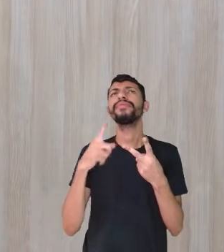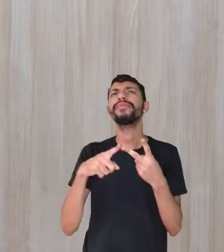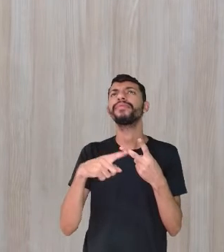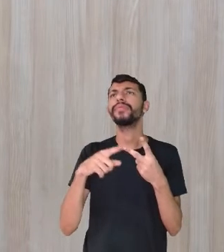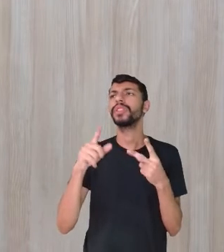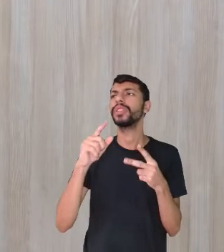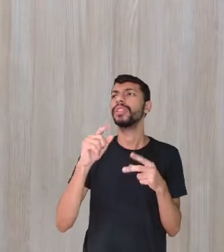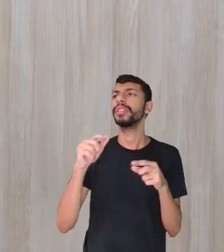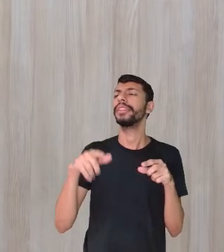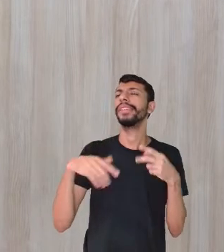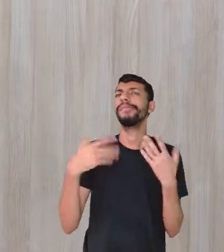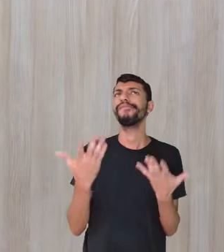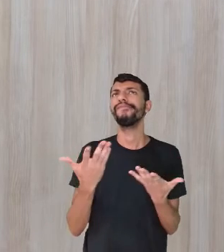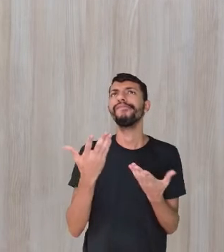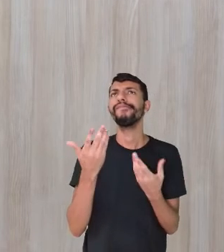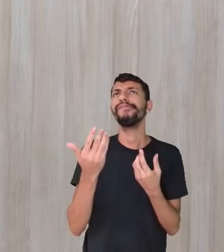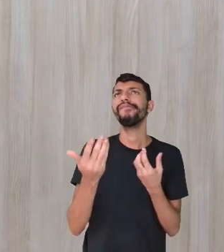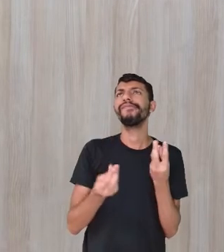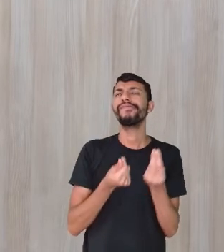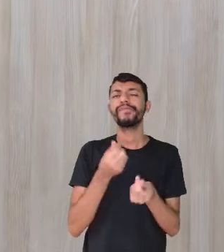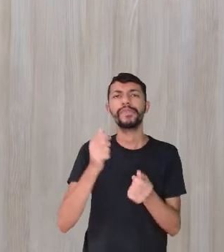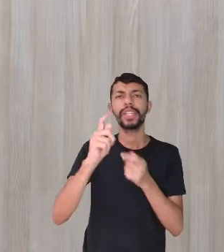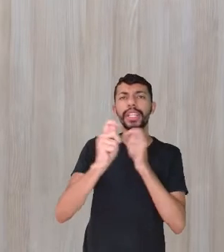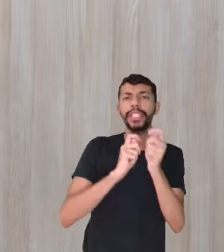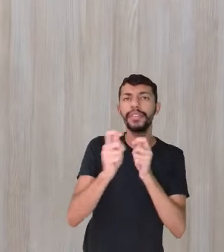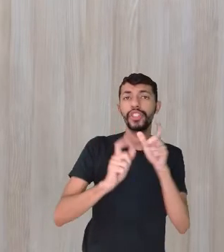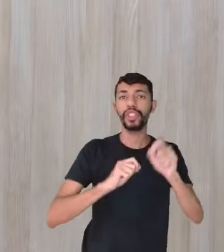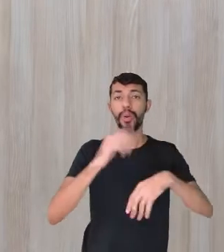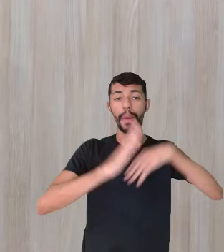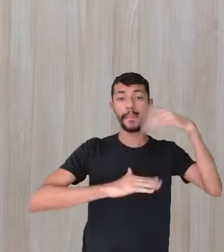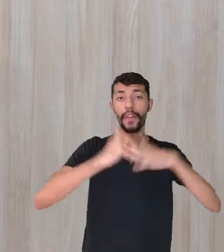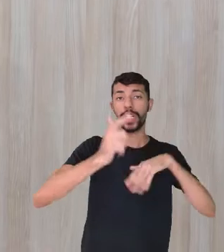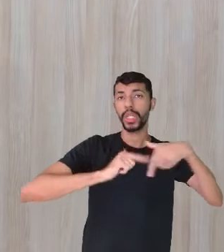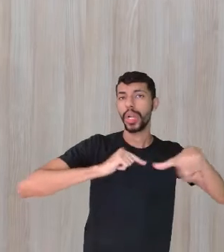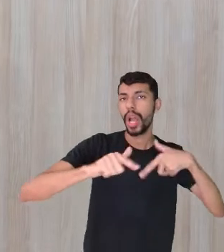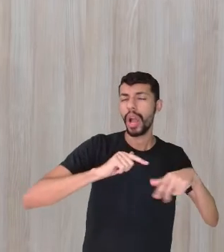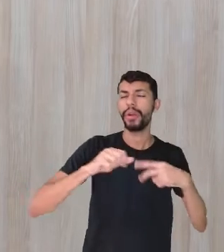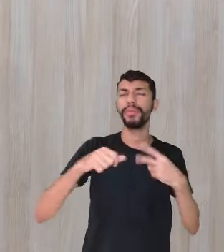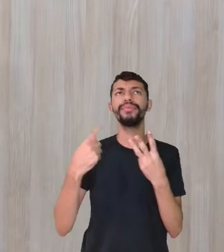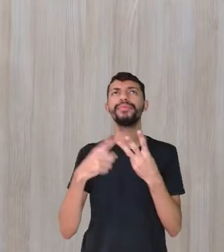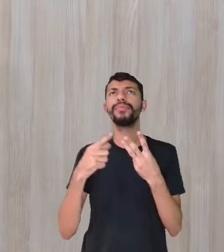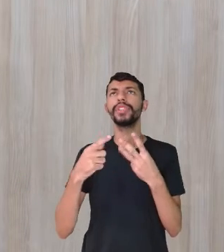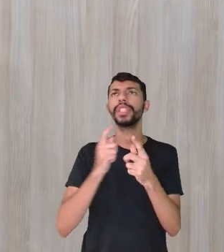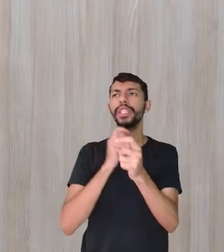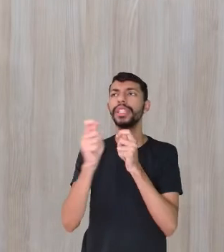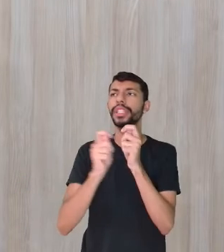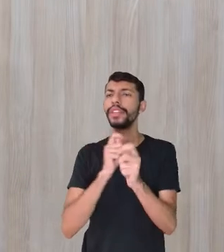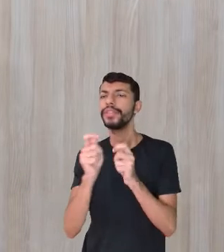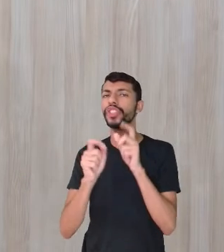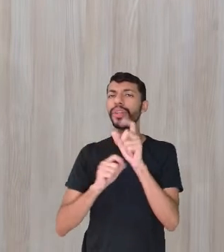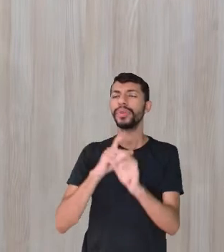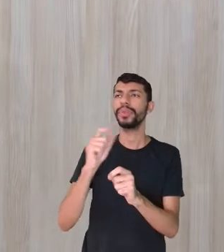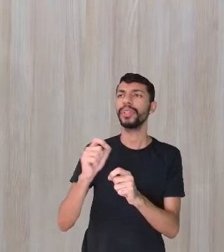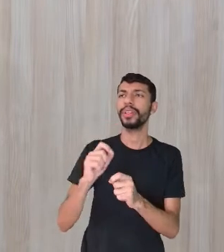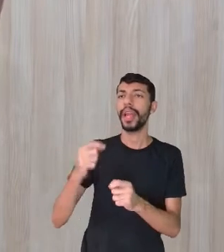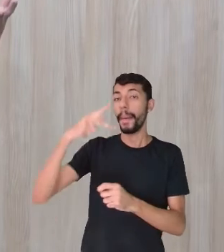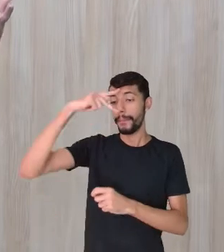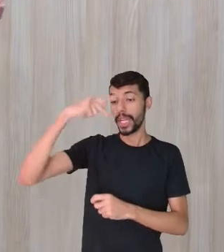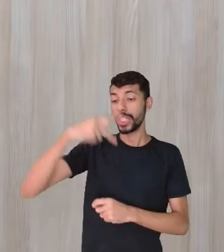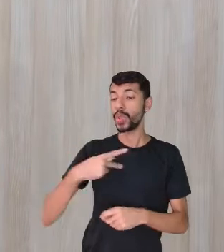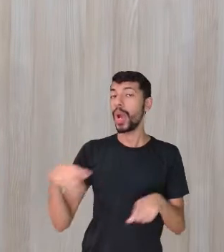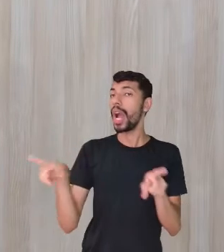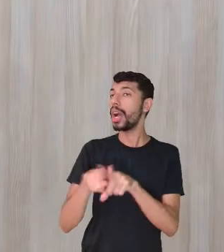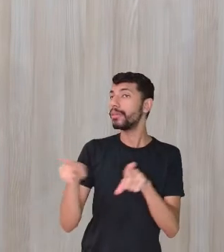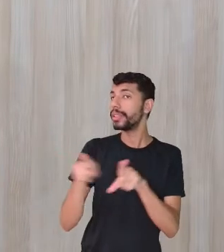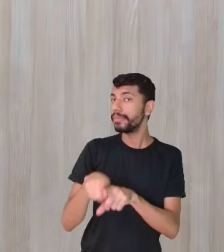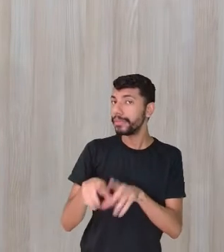com a imprensa, não é? Eu já falei da entrevista profissional, eu já falei da entrevista